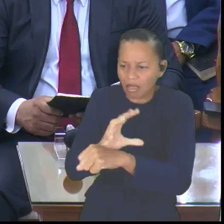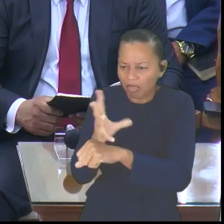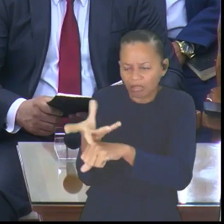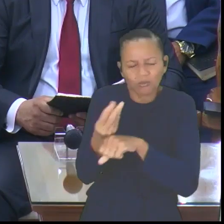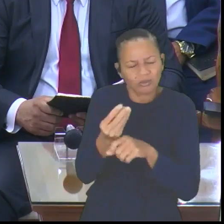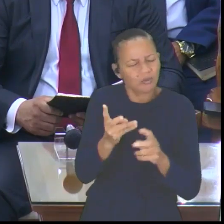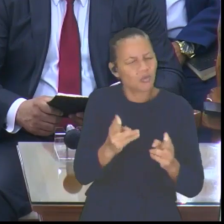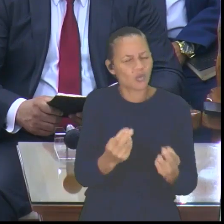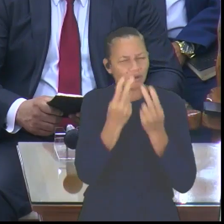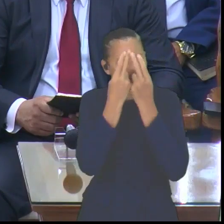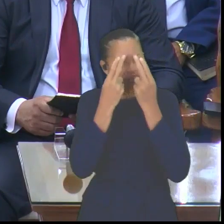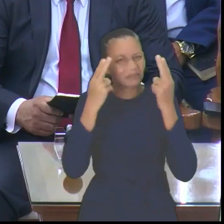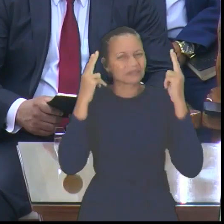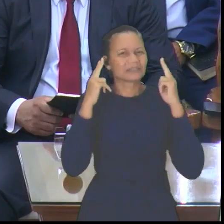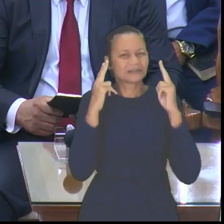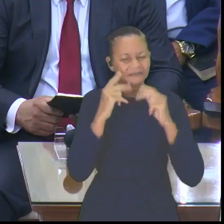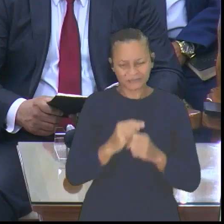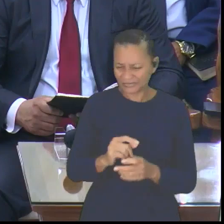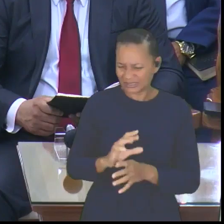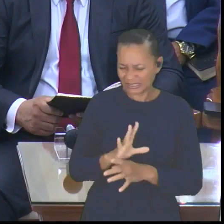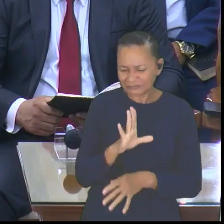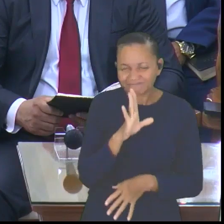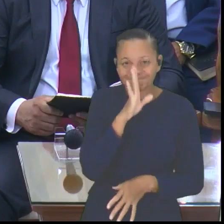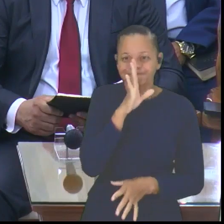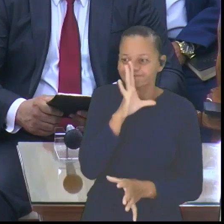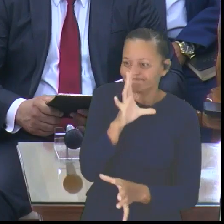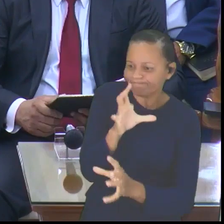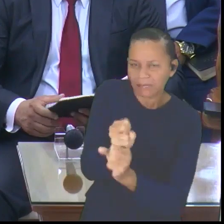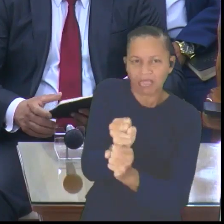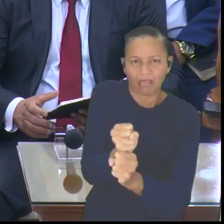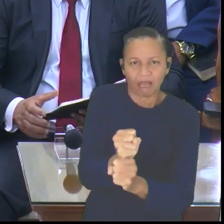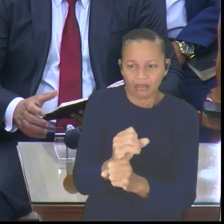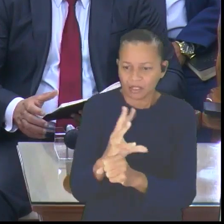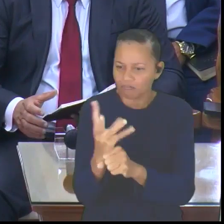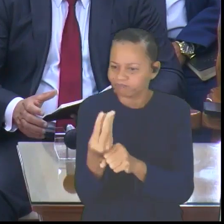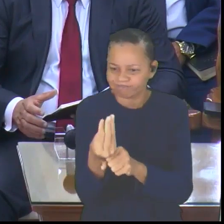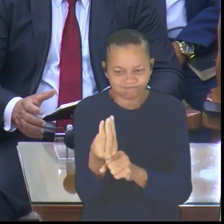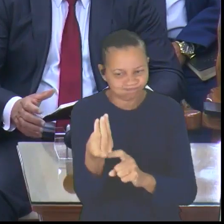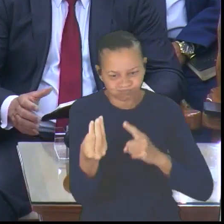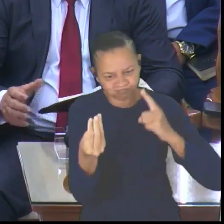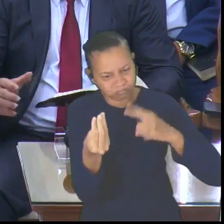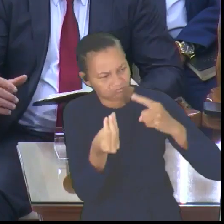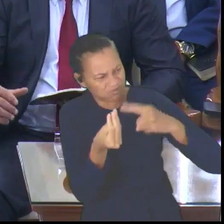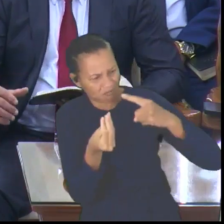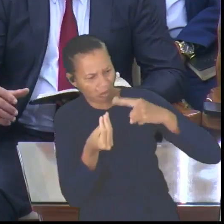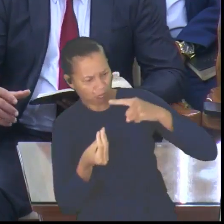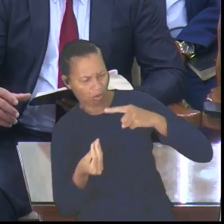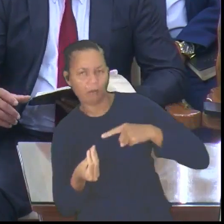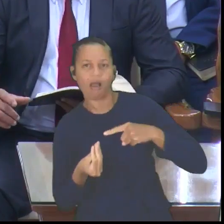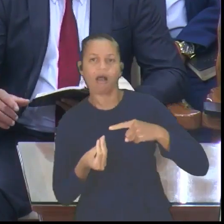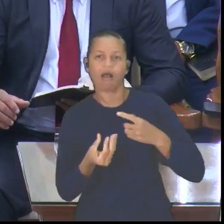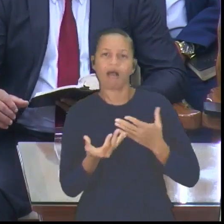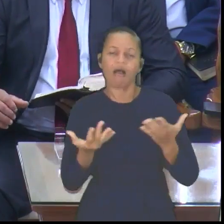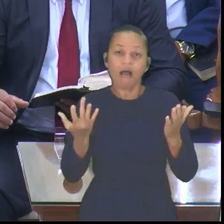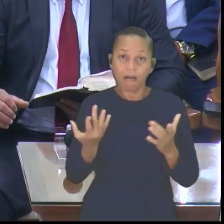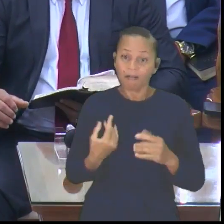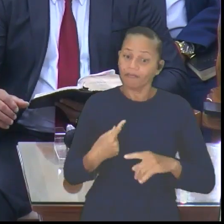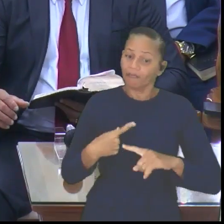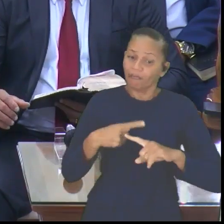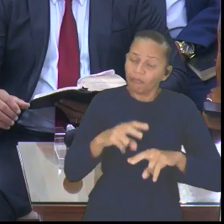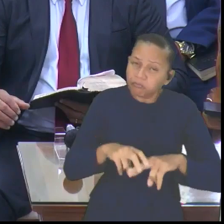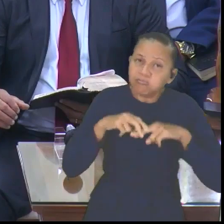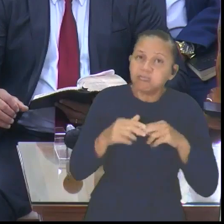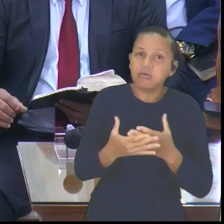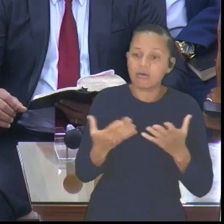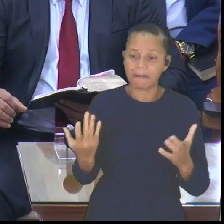como Herodes, era calar a igreja do Senhor. Por isso que ele, depois que matou Tiago,